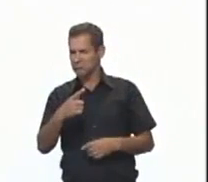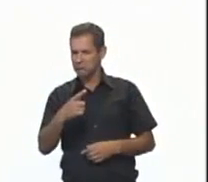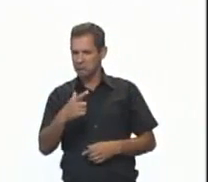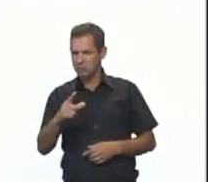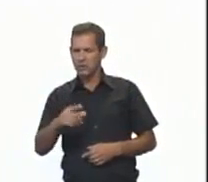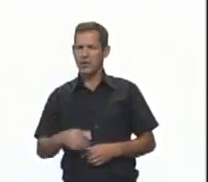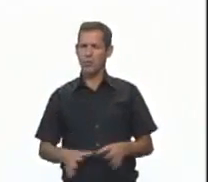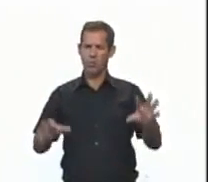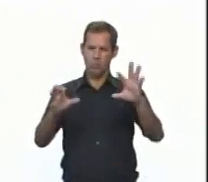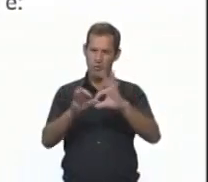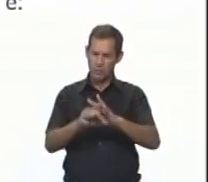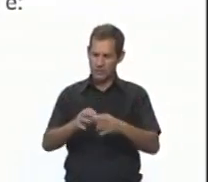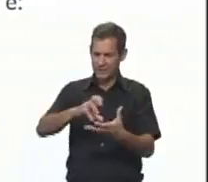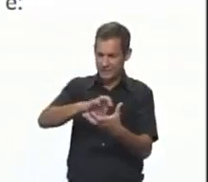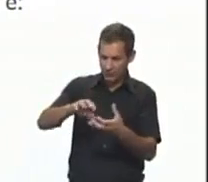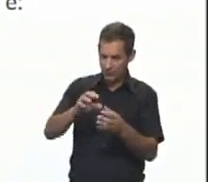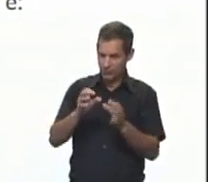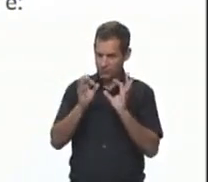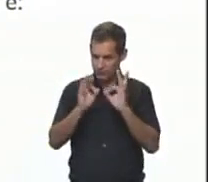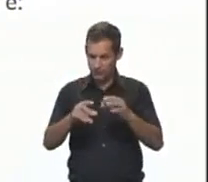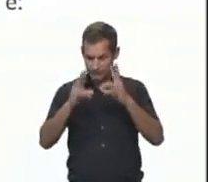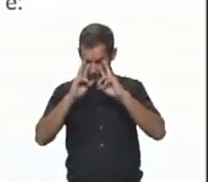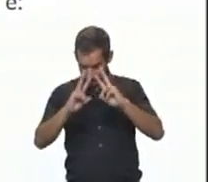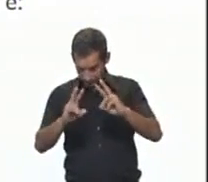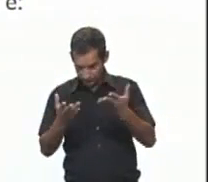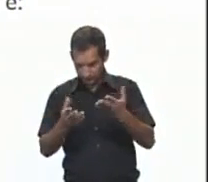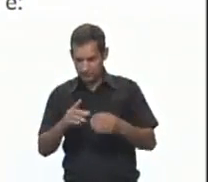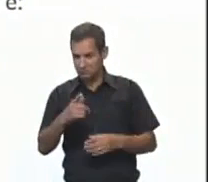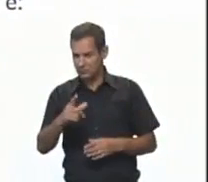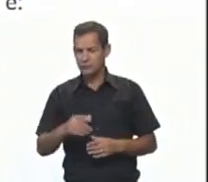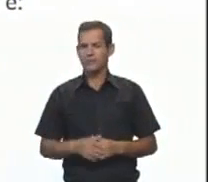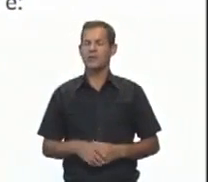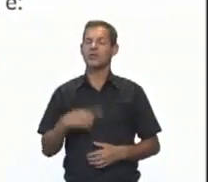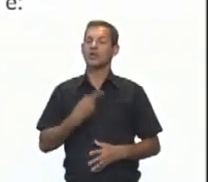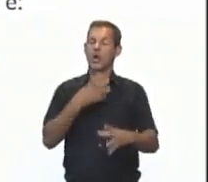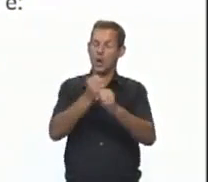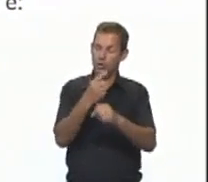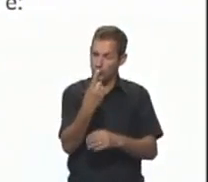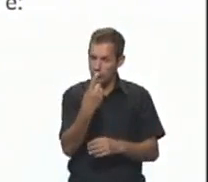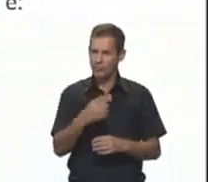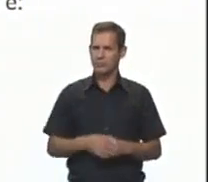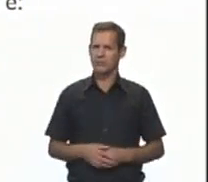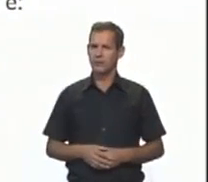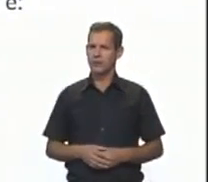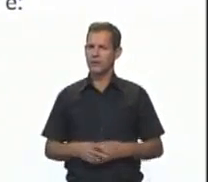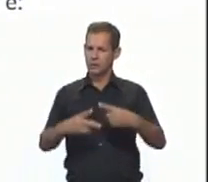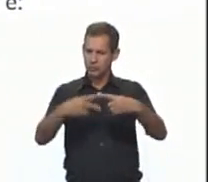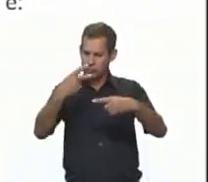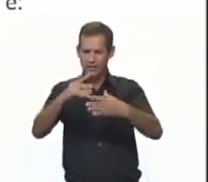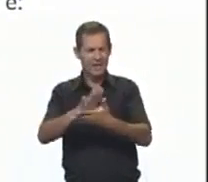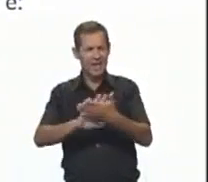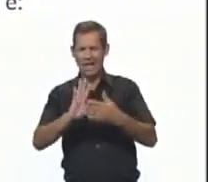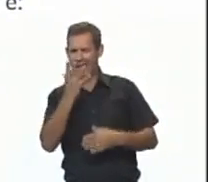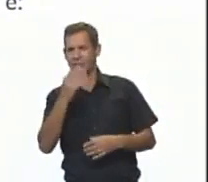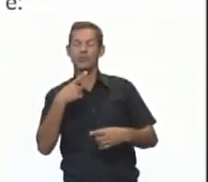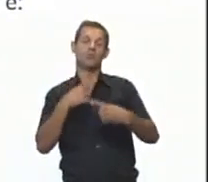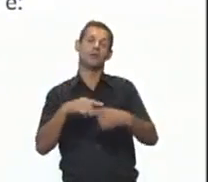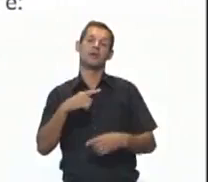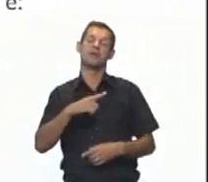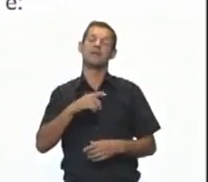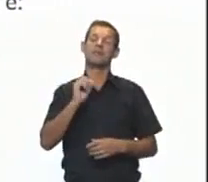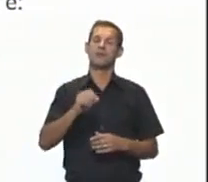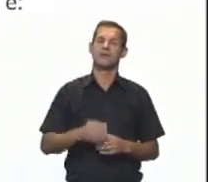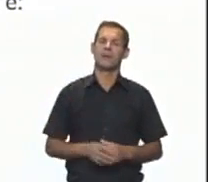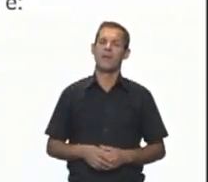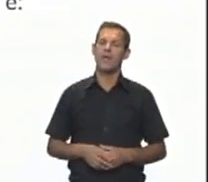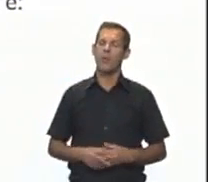uma integral da forma imediata. Observe aqui que se a gente somar 1 no expoente, nada vai adiantar, porque a gente tem